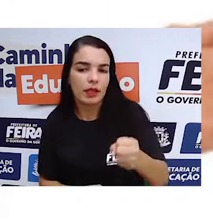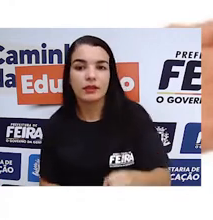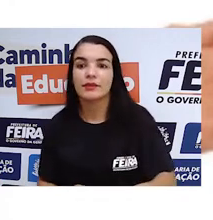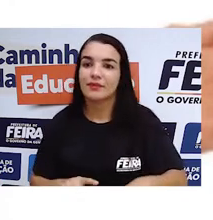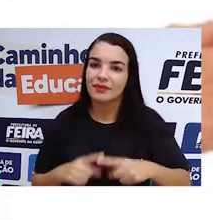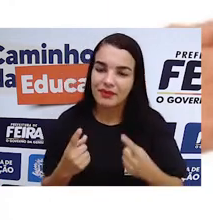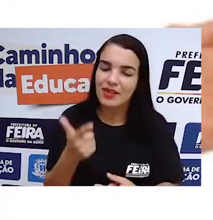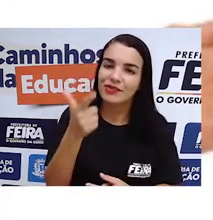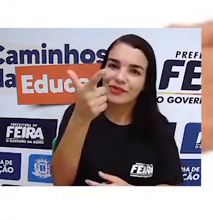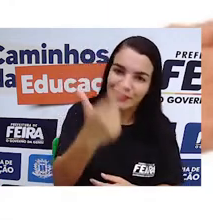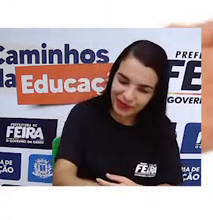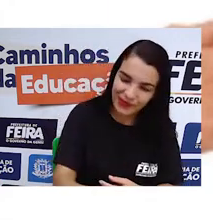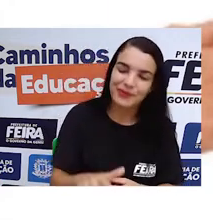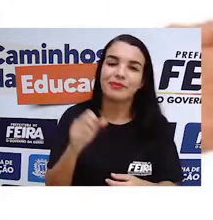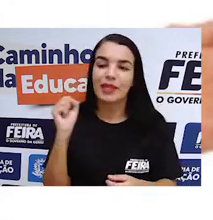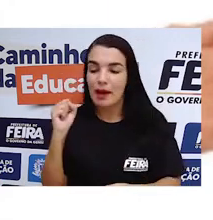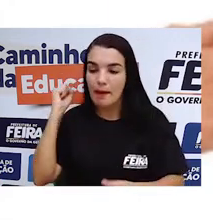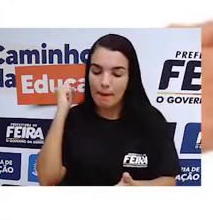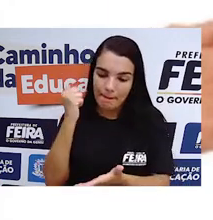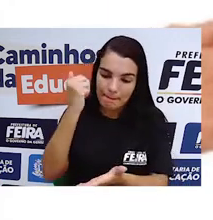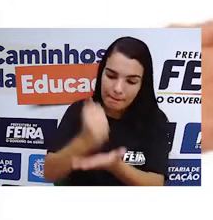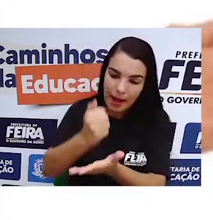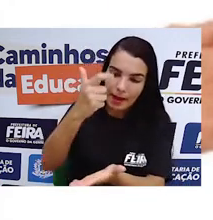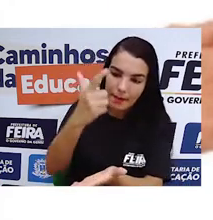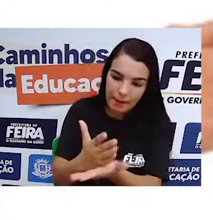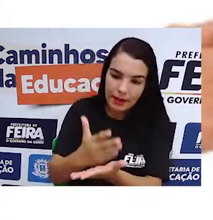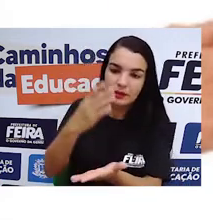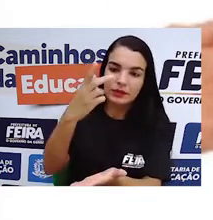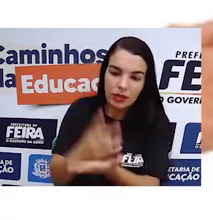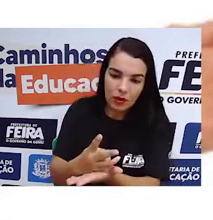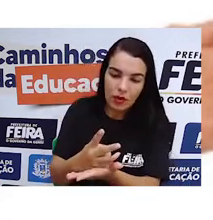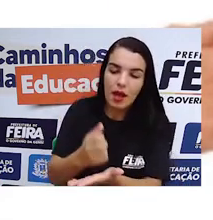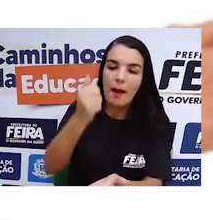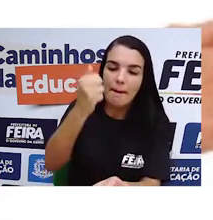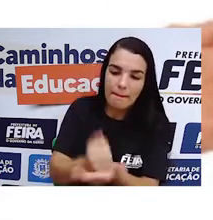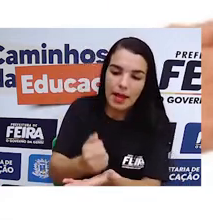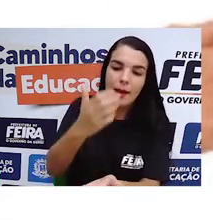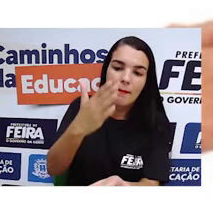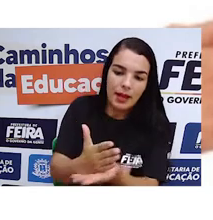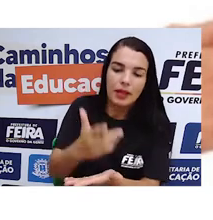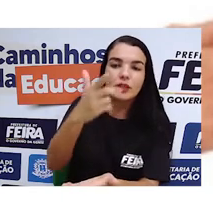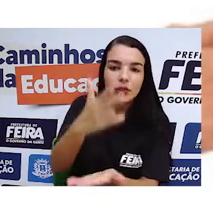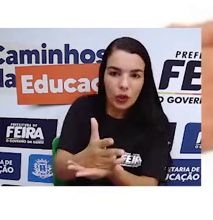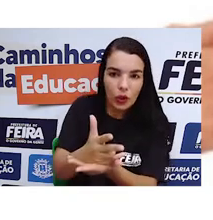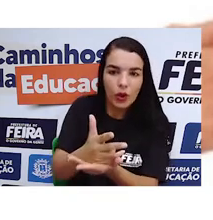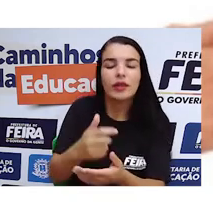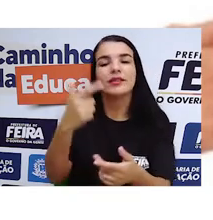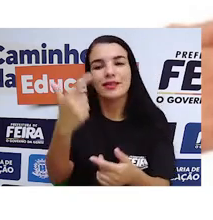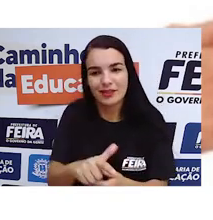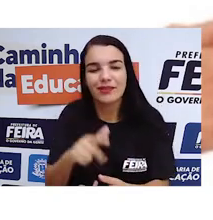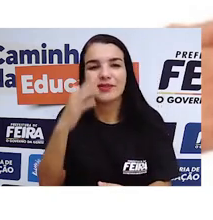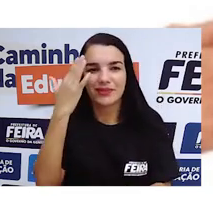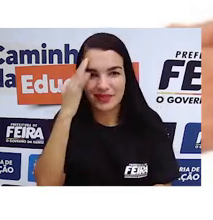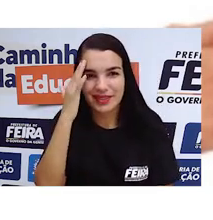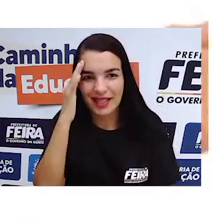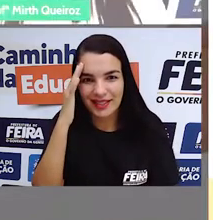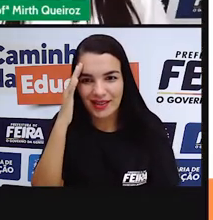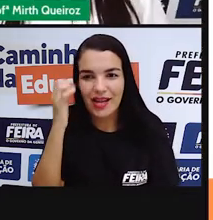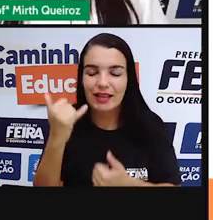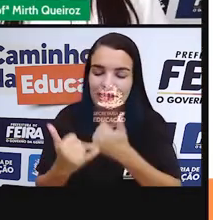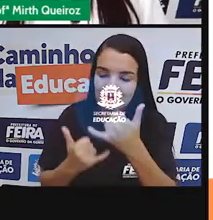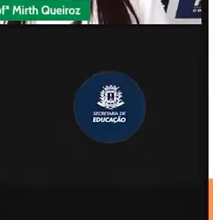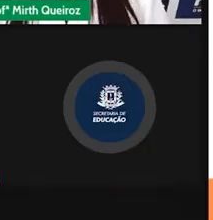começam o jogo de novo, né? Faz novamente a jogada para ver quem é que vai pontuar e assim avançar uma casinha lá do